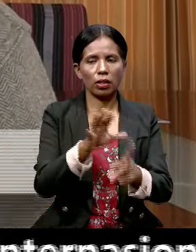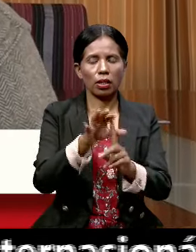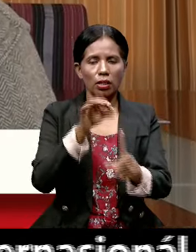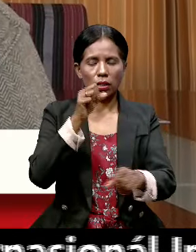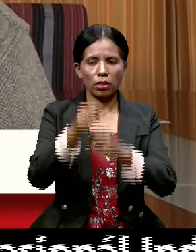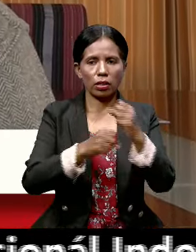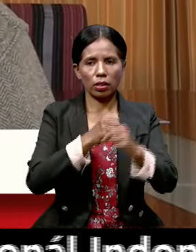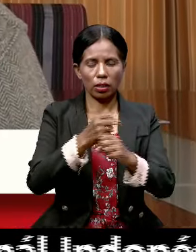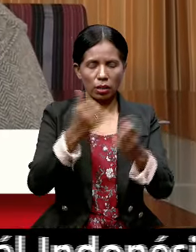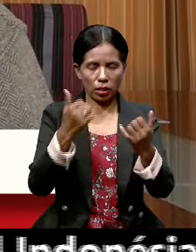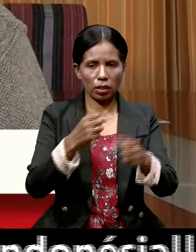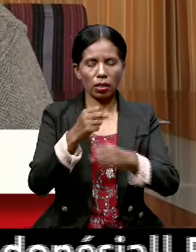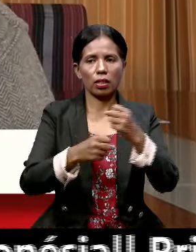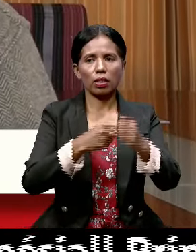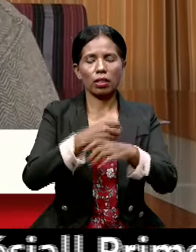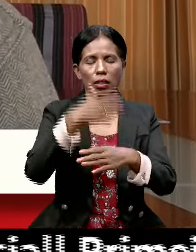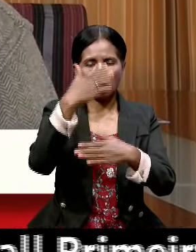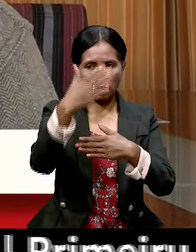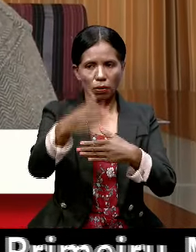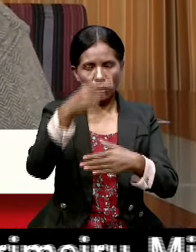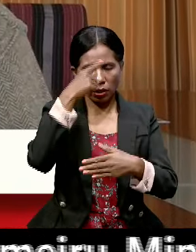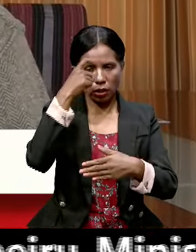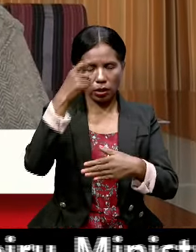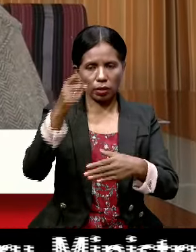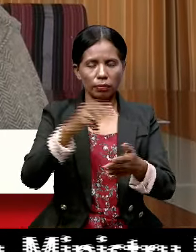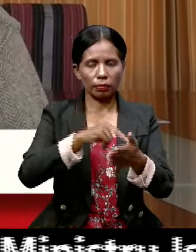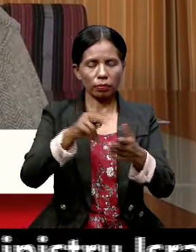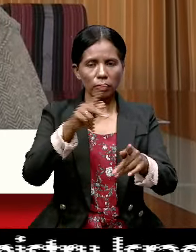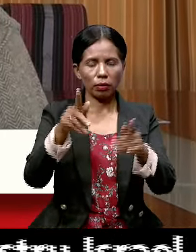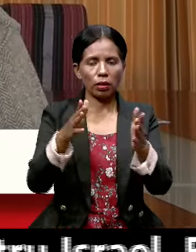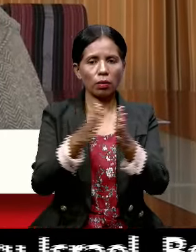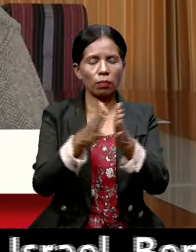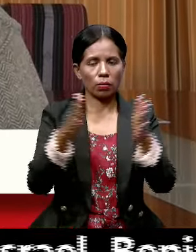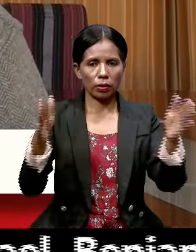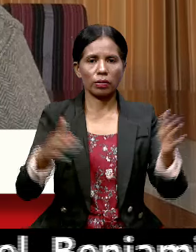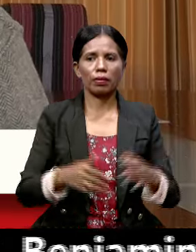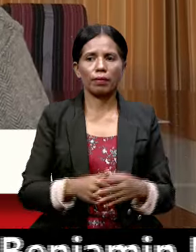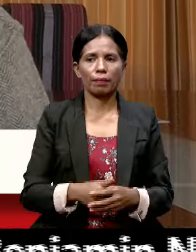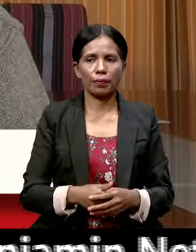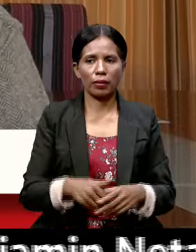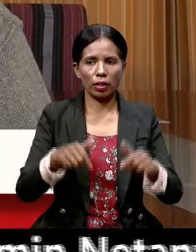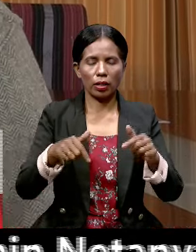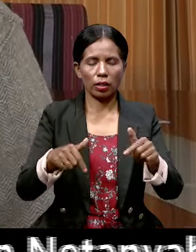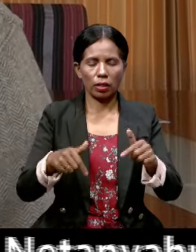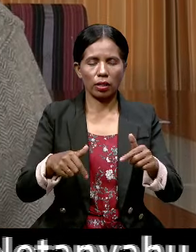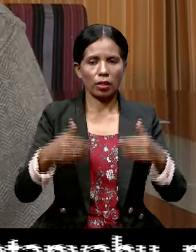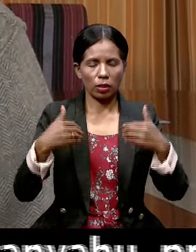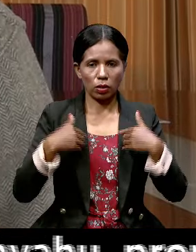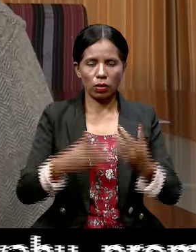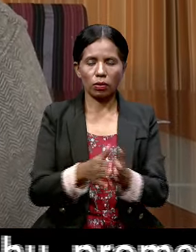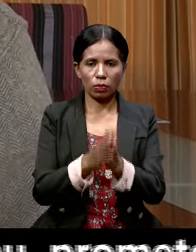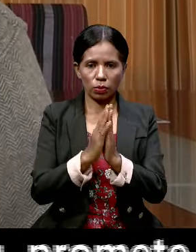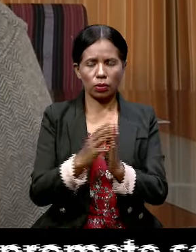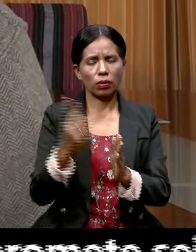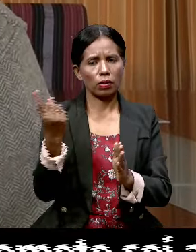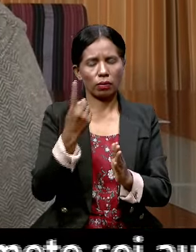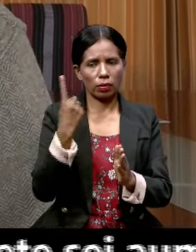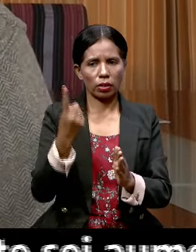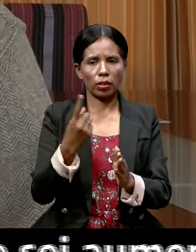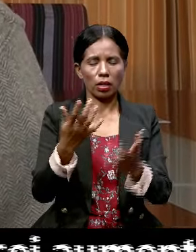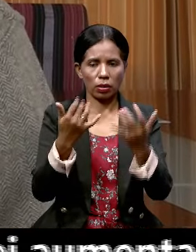ne obel tina oi. Tamba, número de população no be voto e a exigência e levantamento